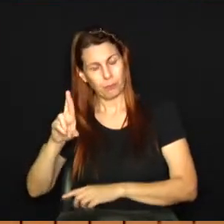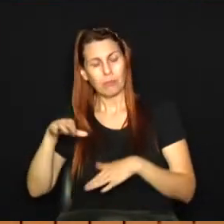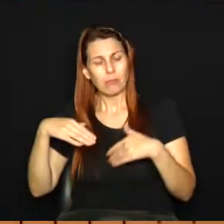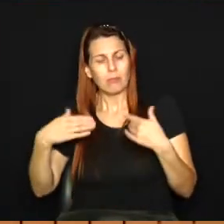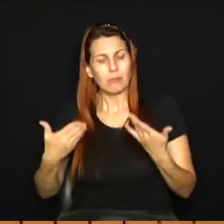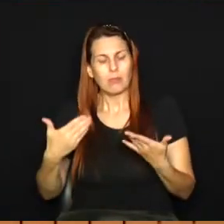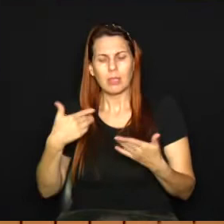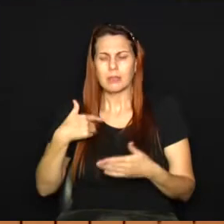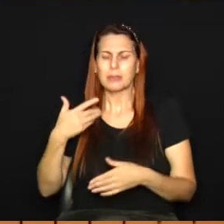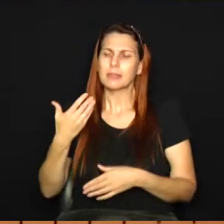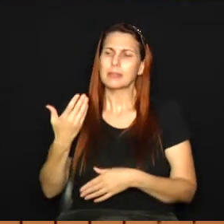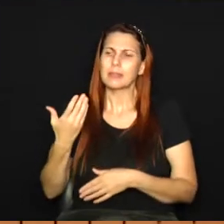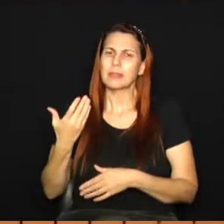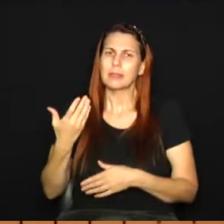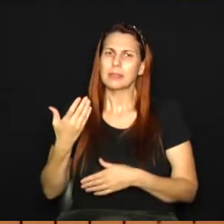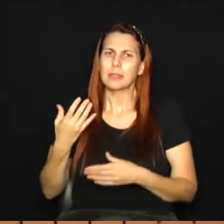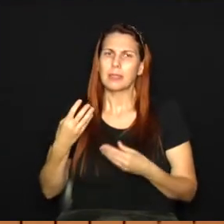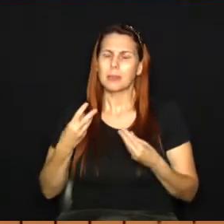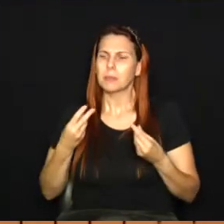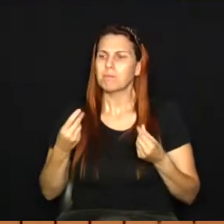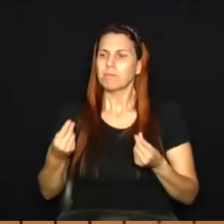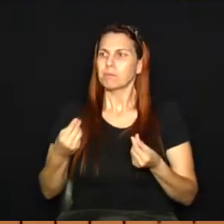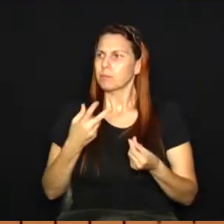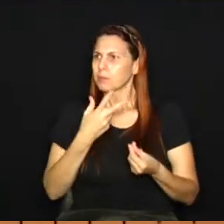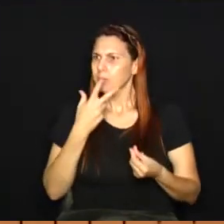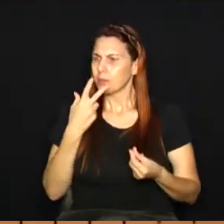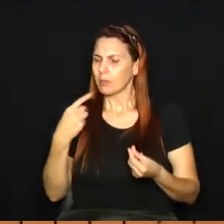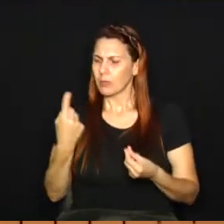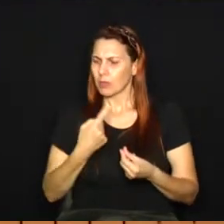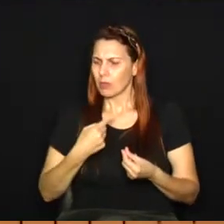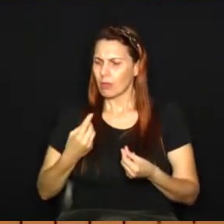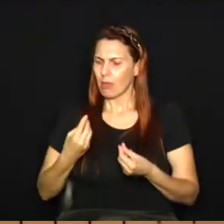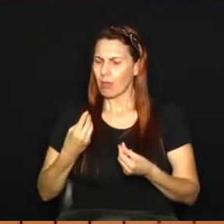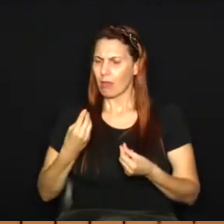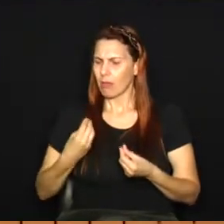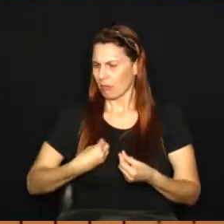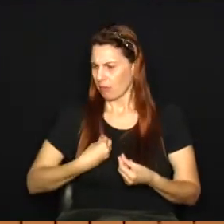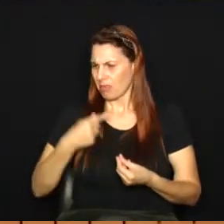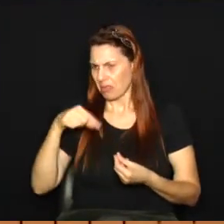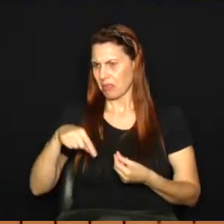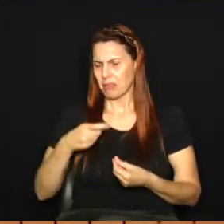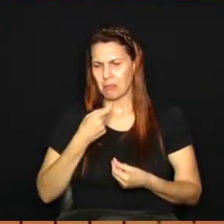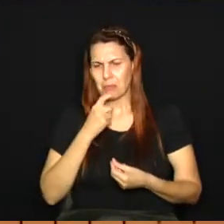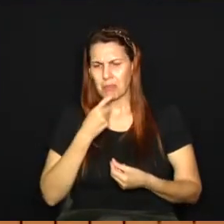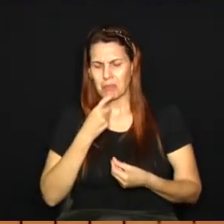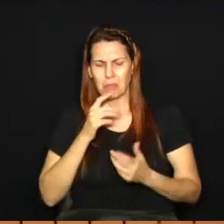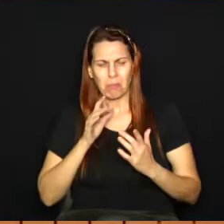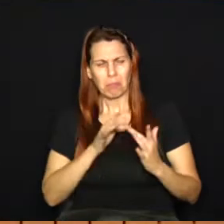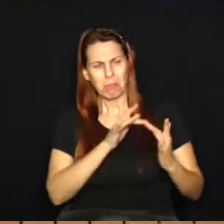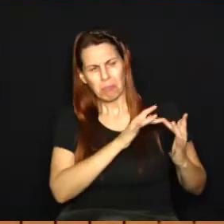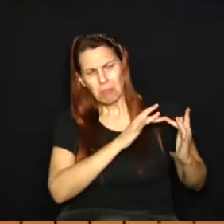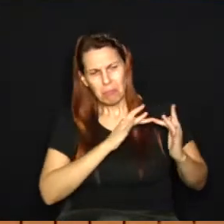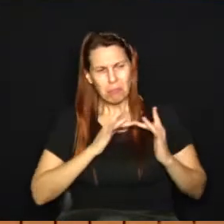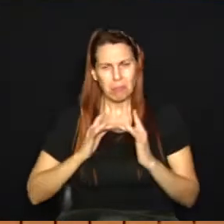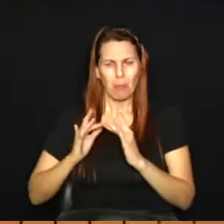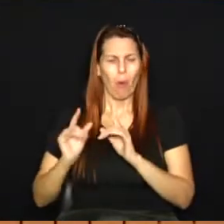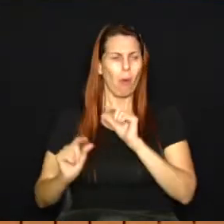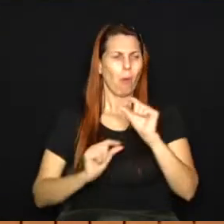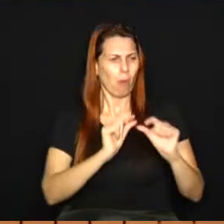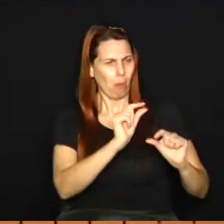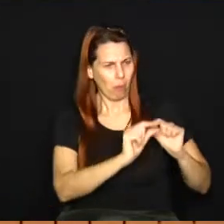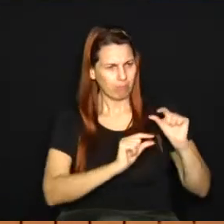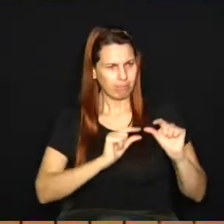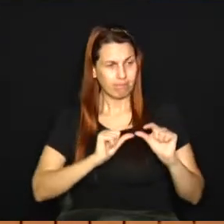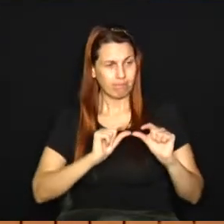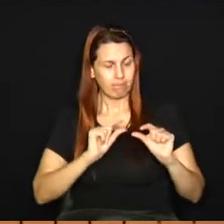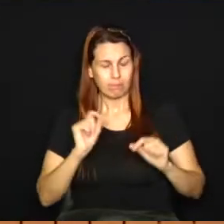tinha um pouco de convivência aqui em Campinas, né? Não era muito, mas... E tinha um grande